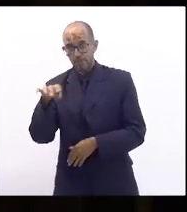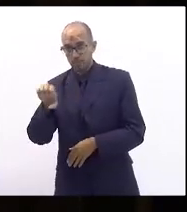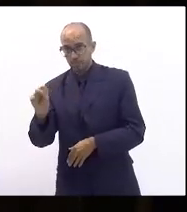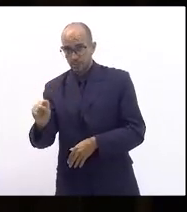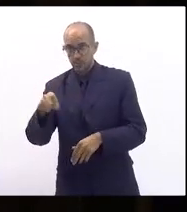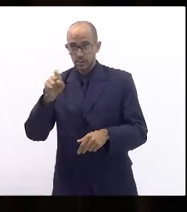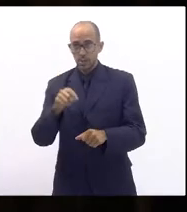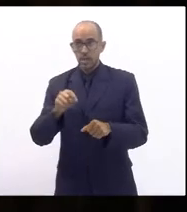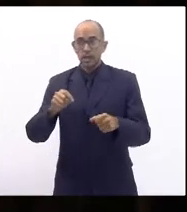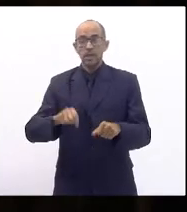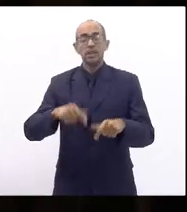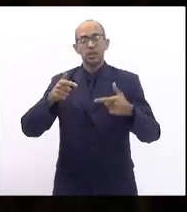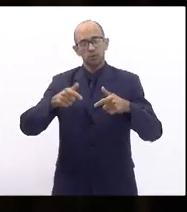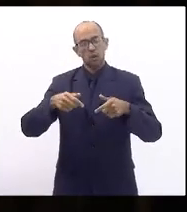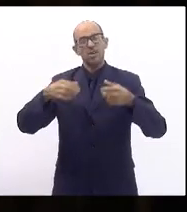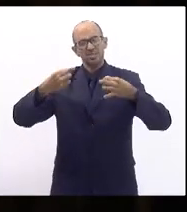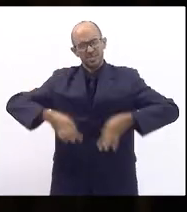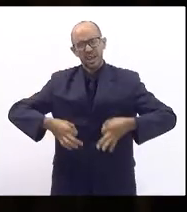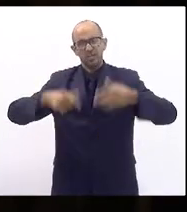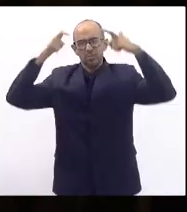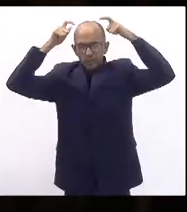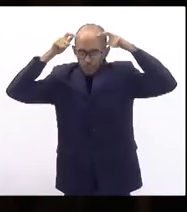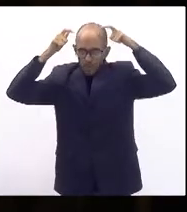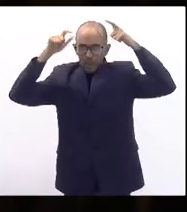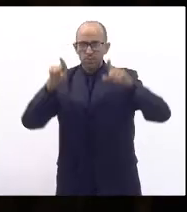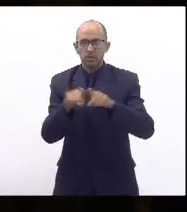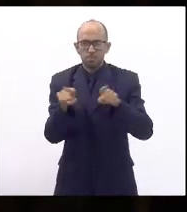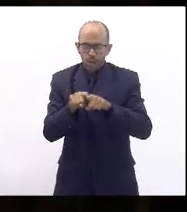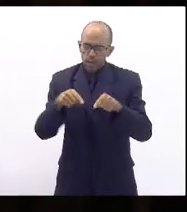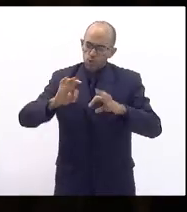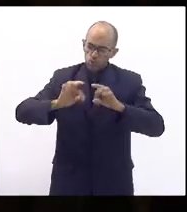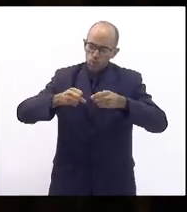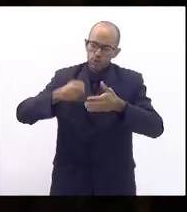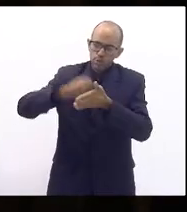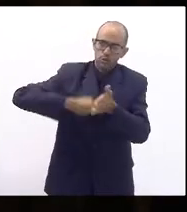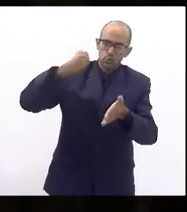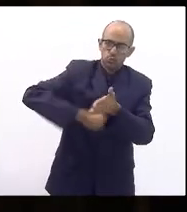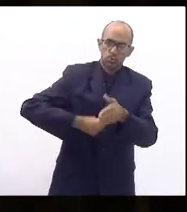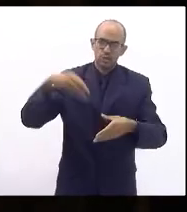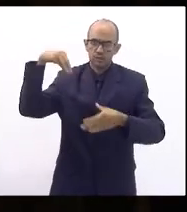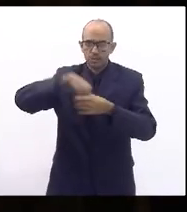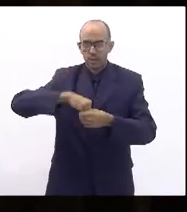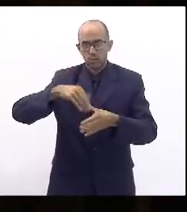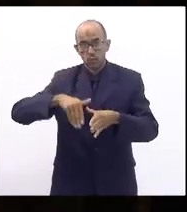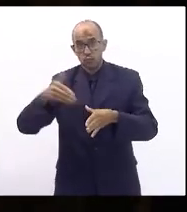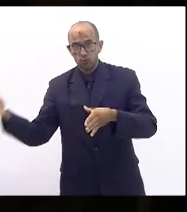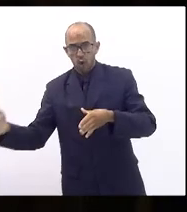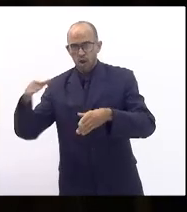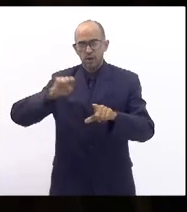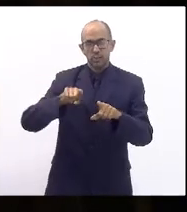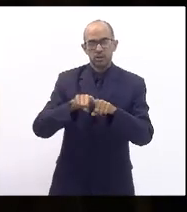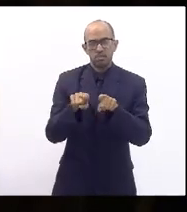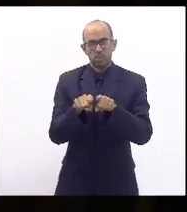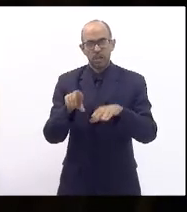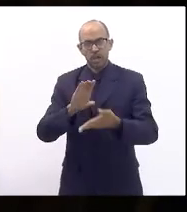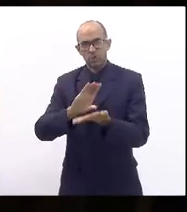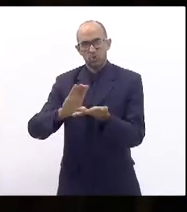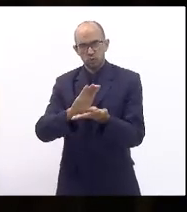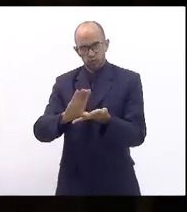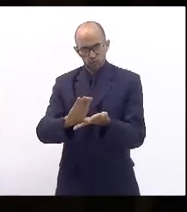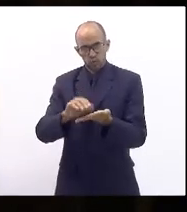confirmada no império exaltada nas lutas internas e externas e manifestados nas constituições da República